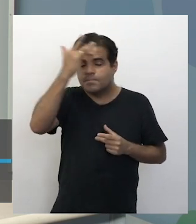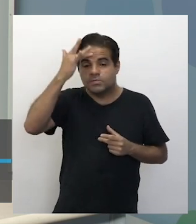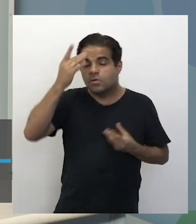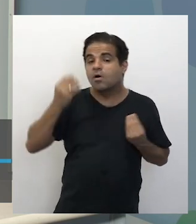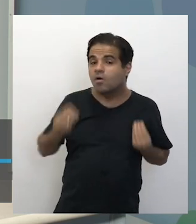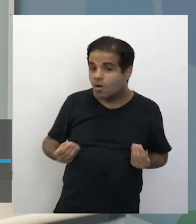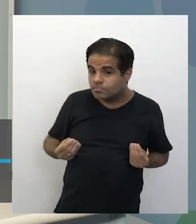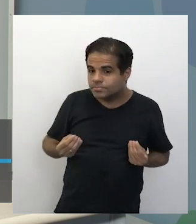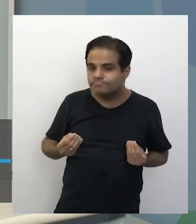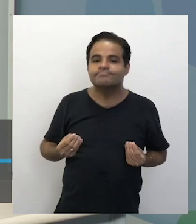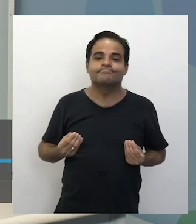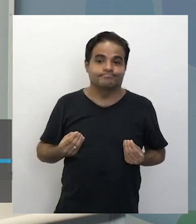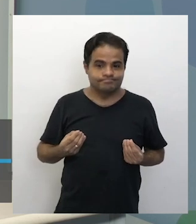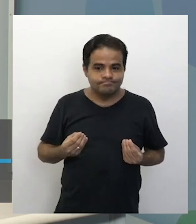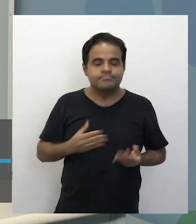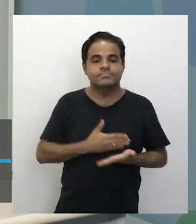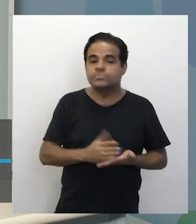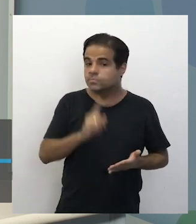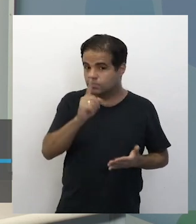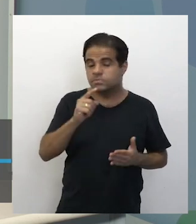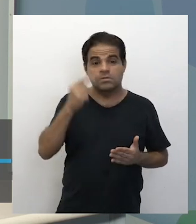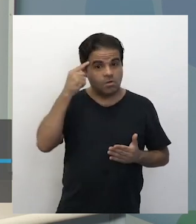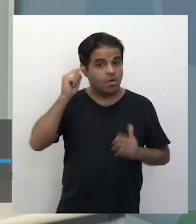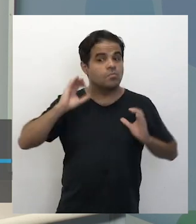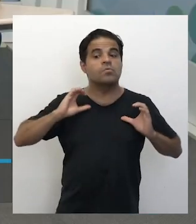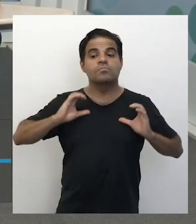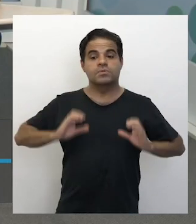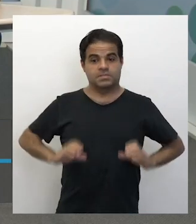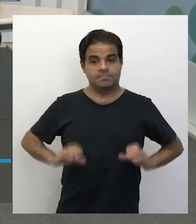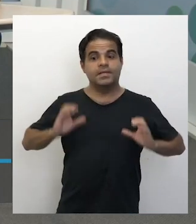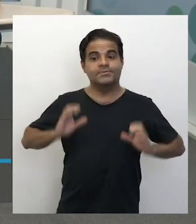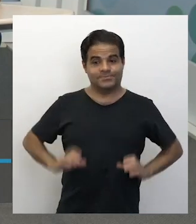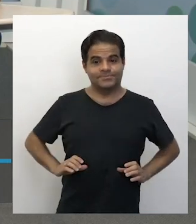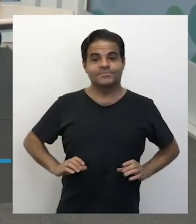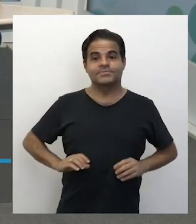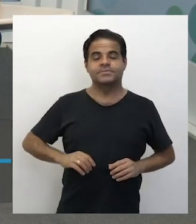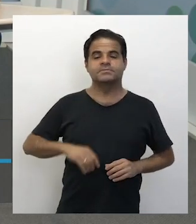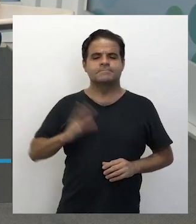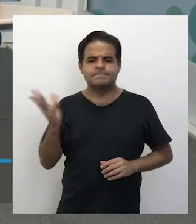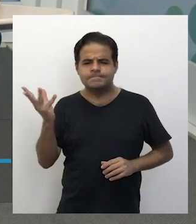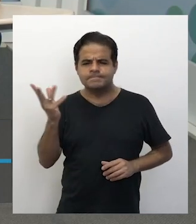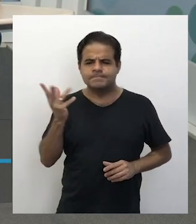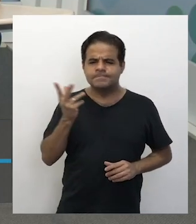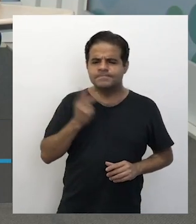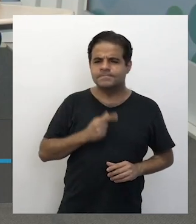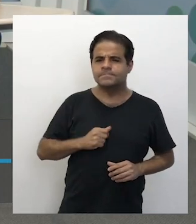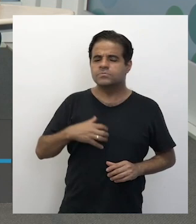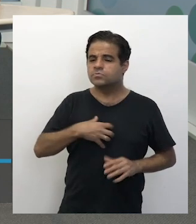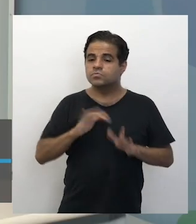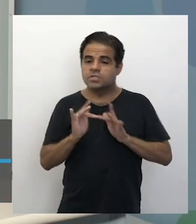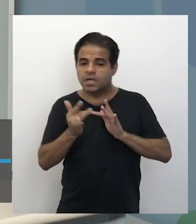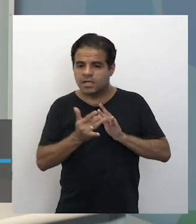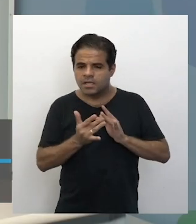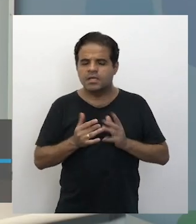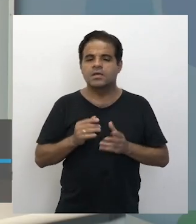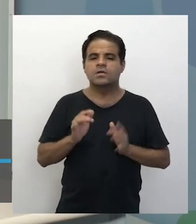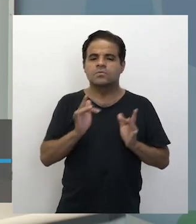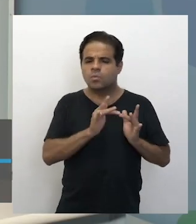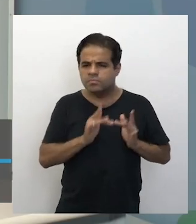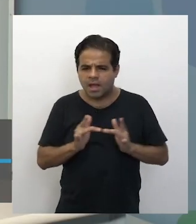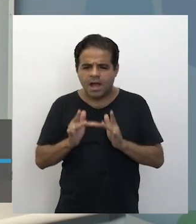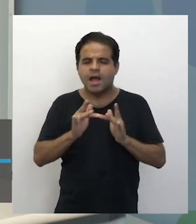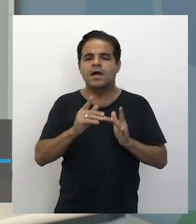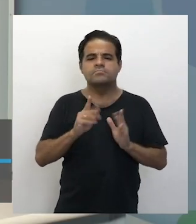Então, começa por você. Olha lá a questão dos comportamentos também, não é, professor? Da persuasão, da sua rede de contatos e do seu